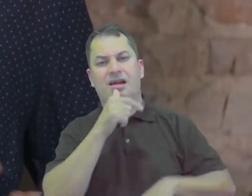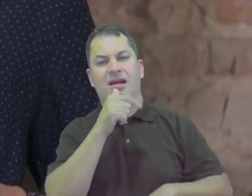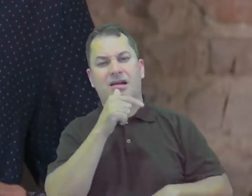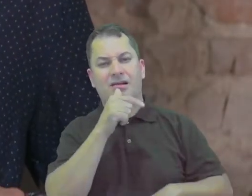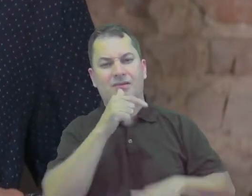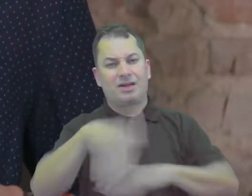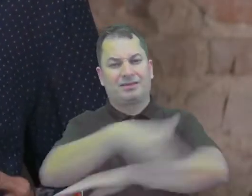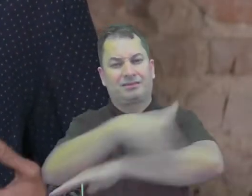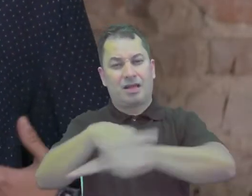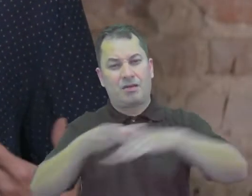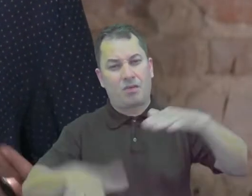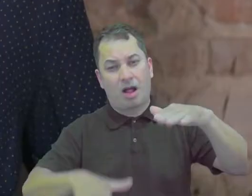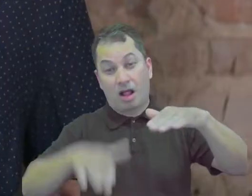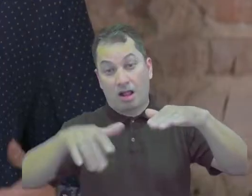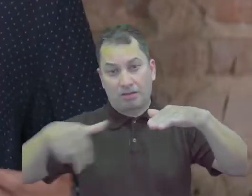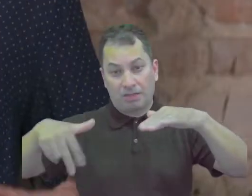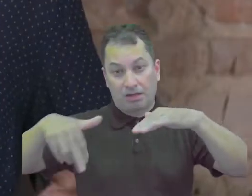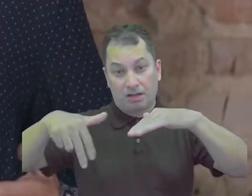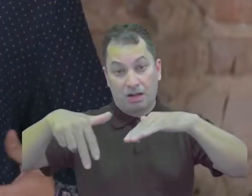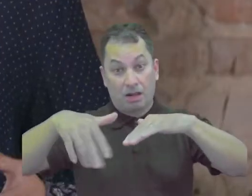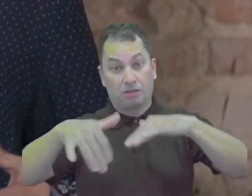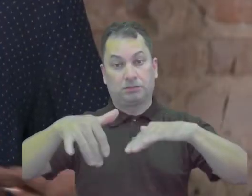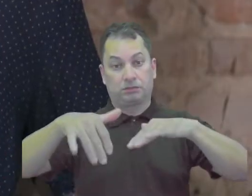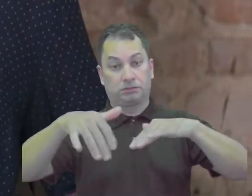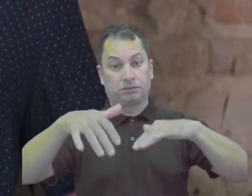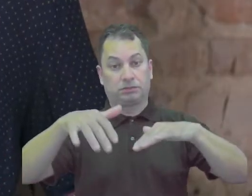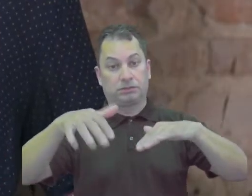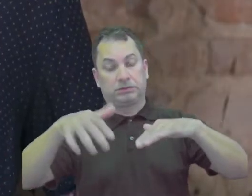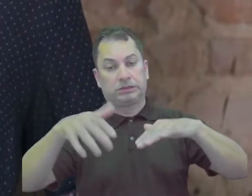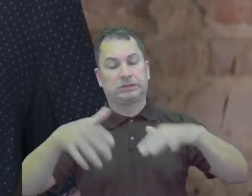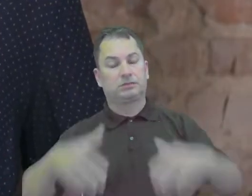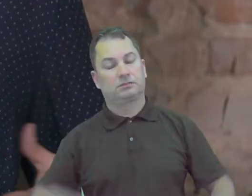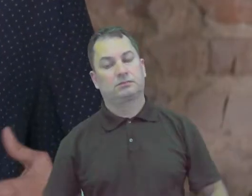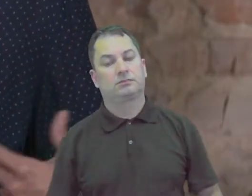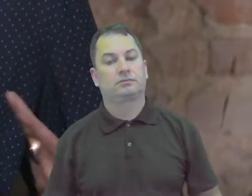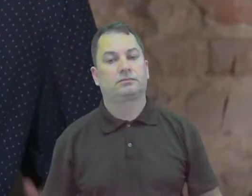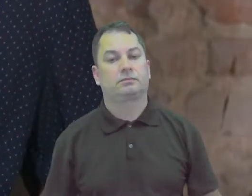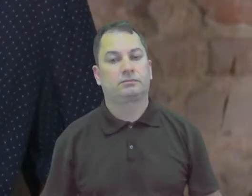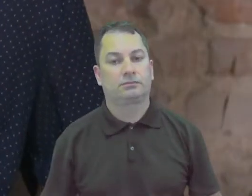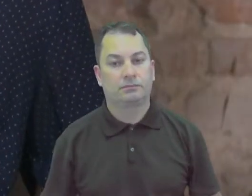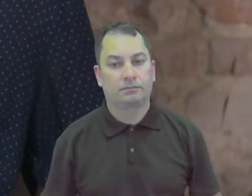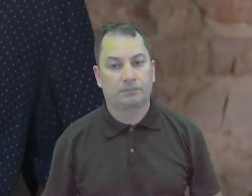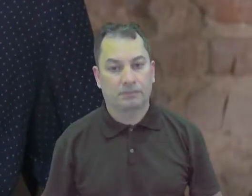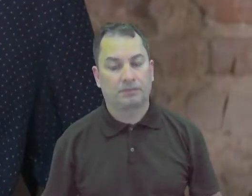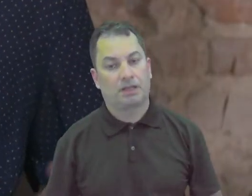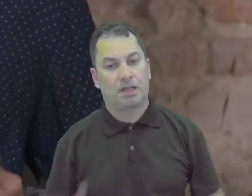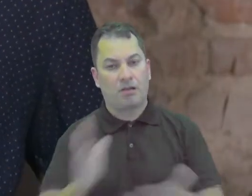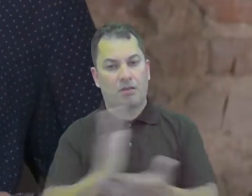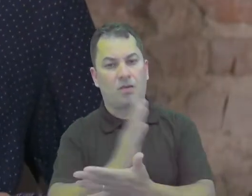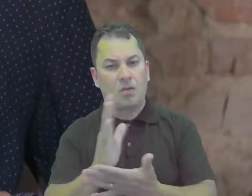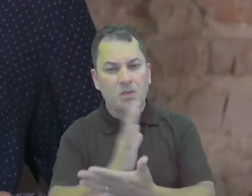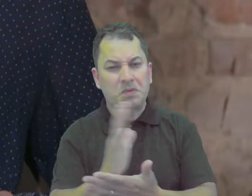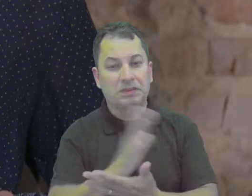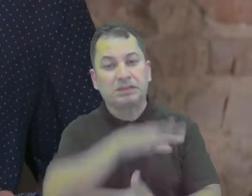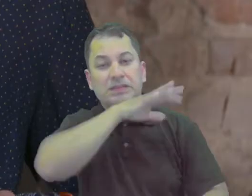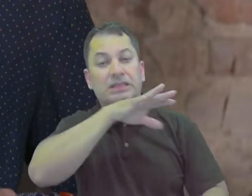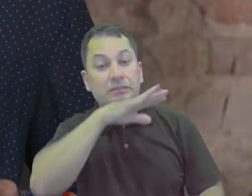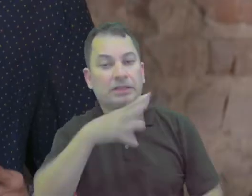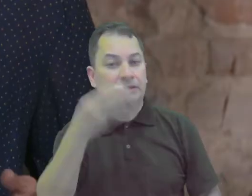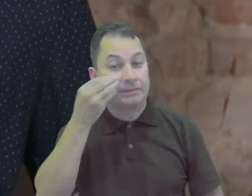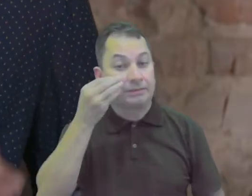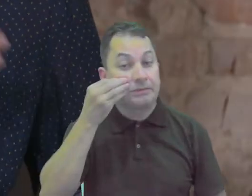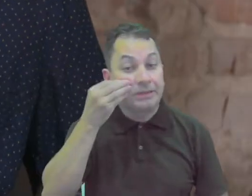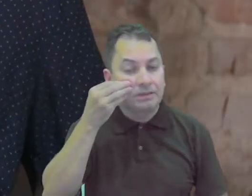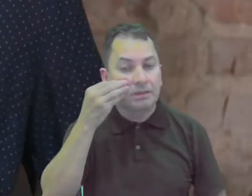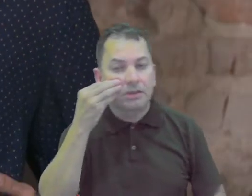essa corrente, né? E os animais peçonhentos nesses períodos também, eles saem das suas, tentando escapar também, né, dessa inundação, dessa